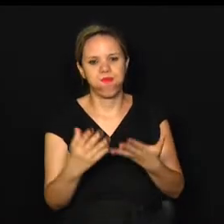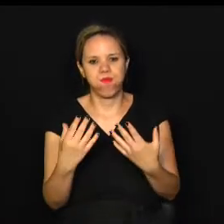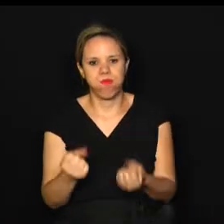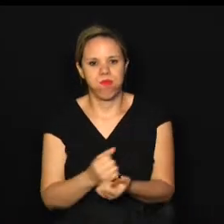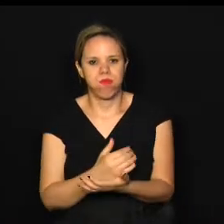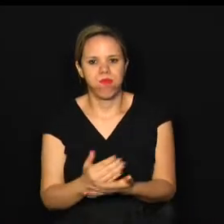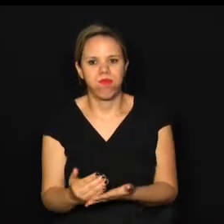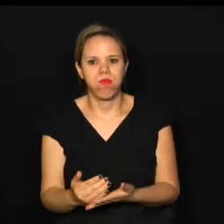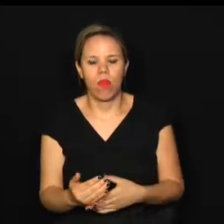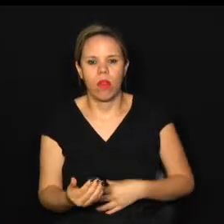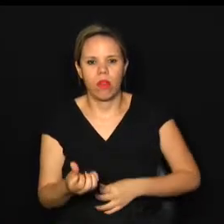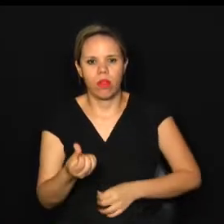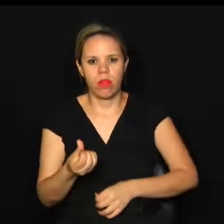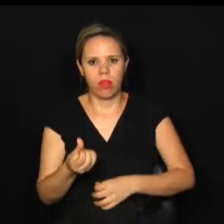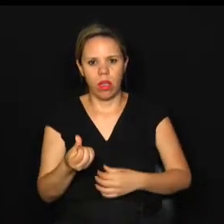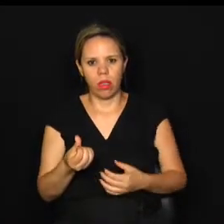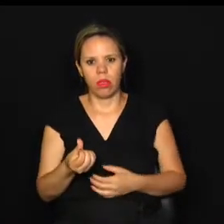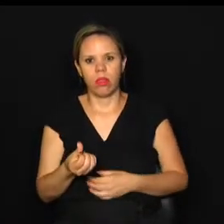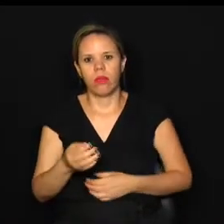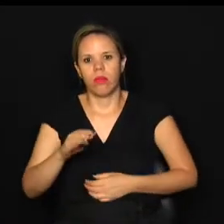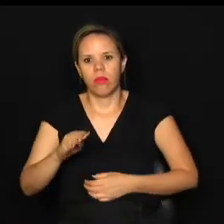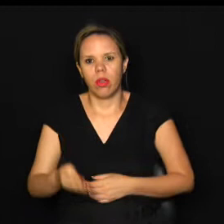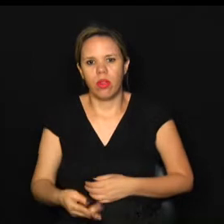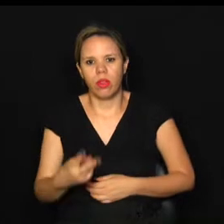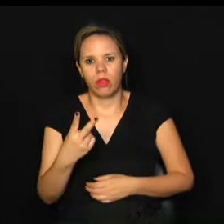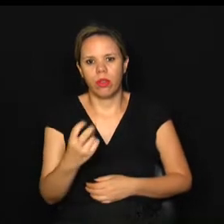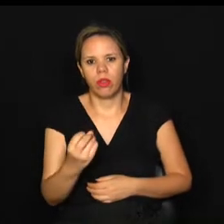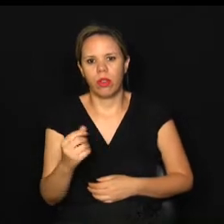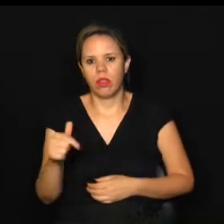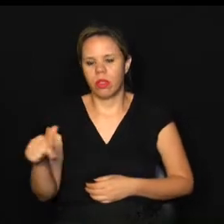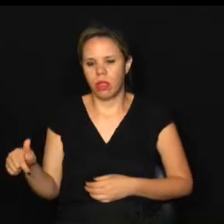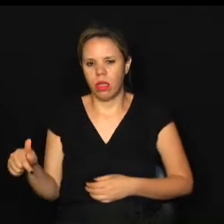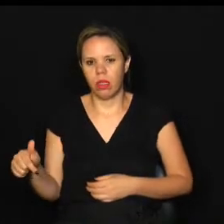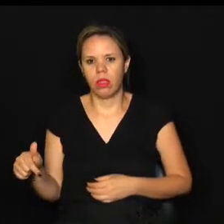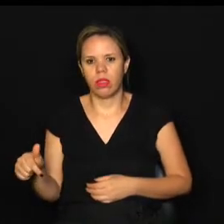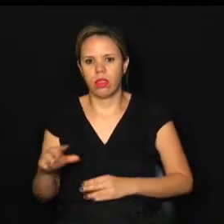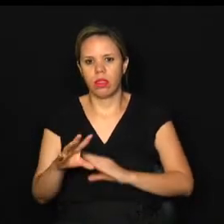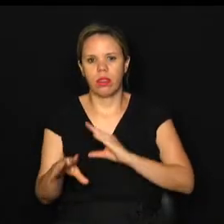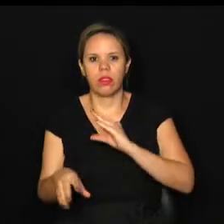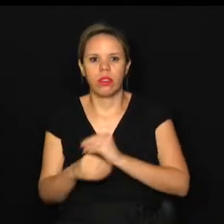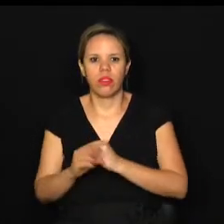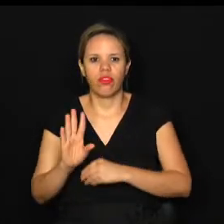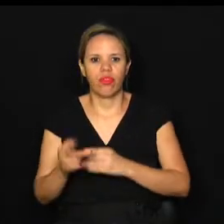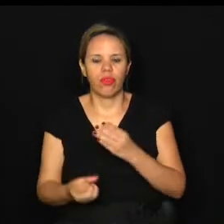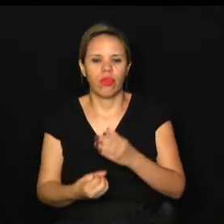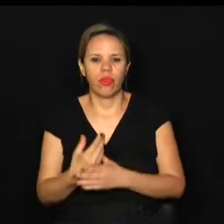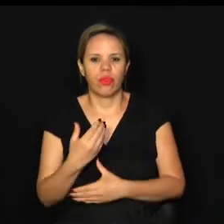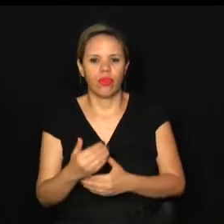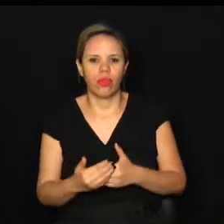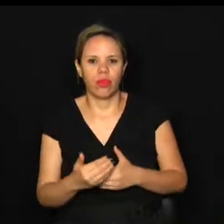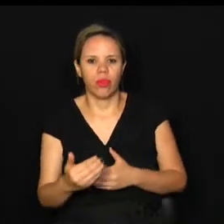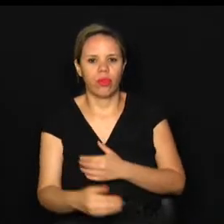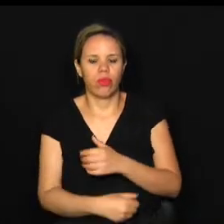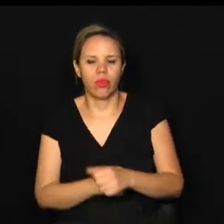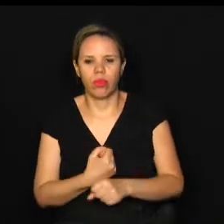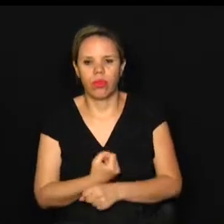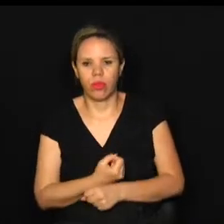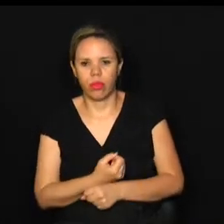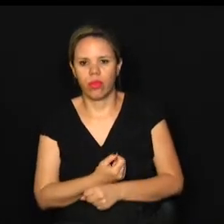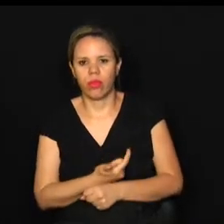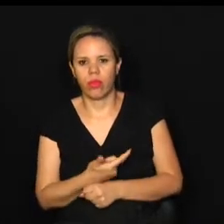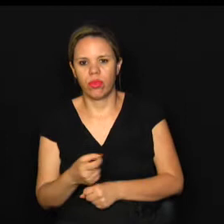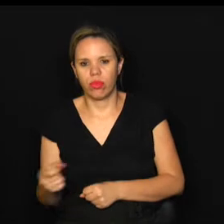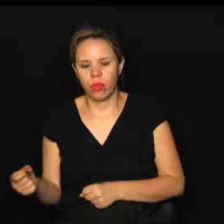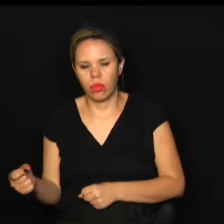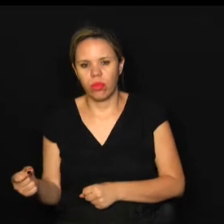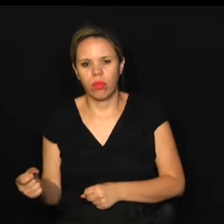orçamento, 6.207.000.000, com os créditos suplementares que já ocorreram durante o ano. Esse orçamento